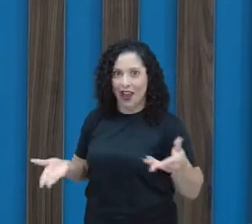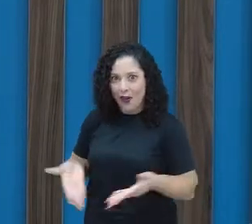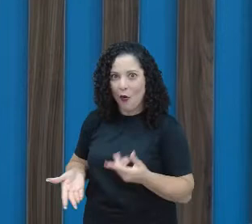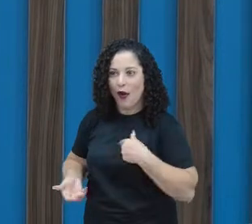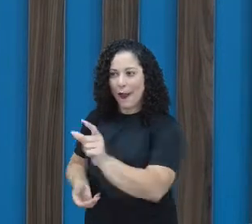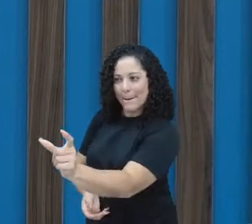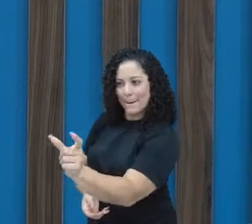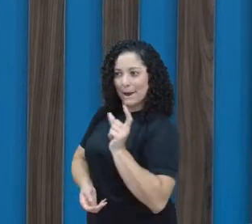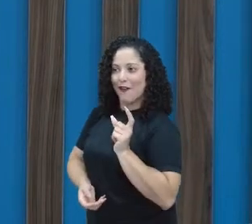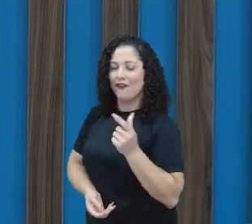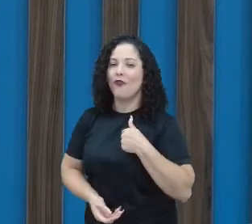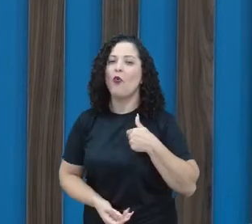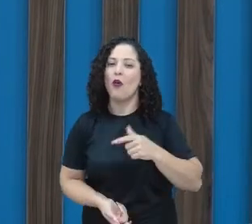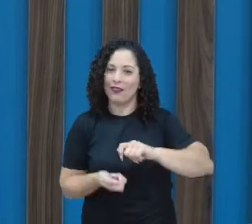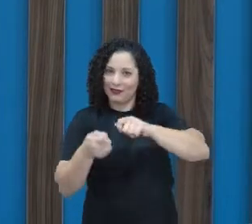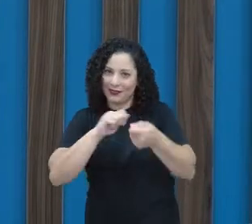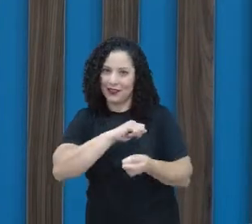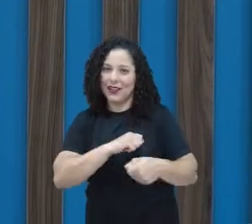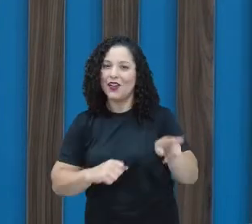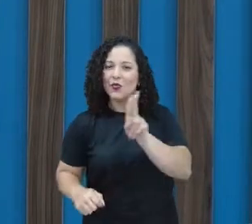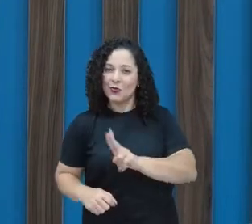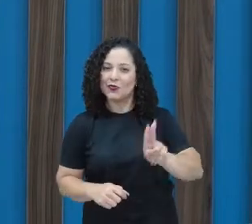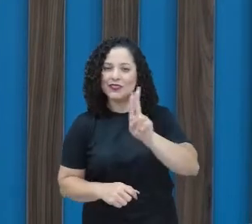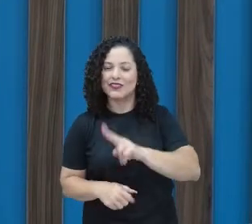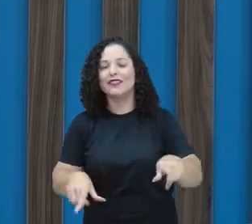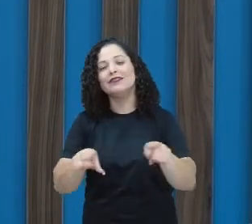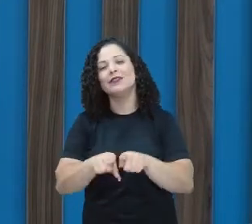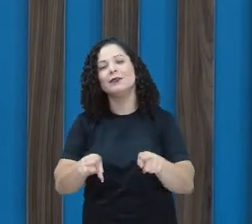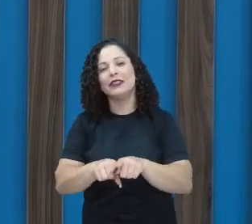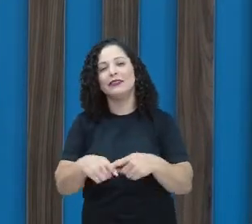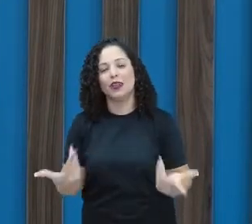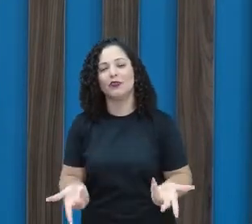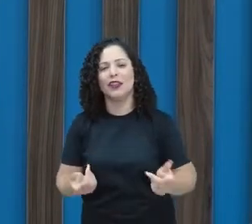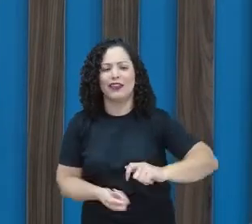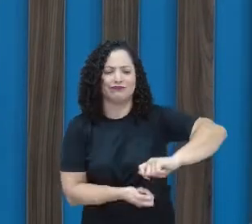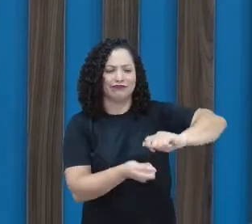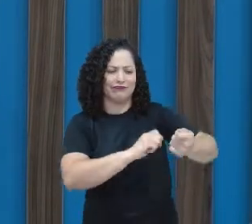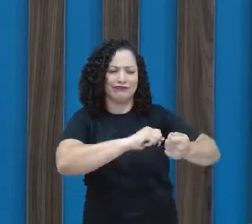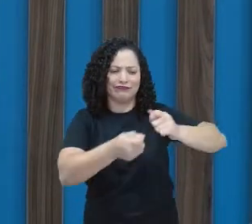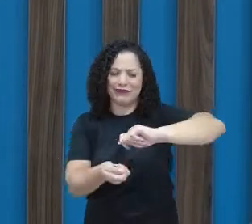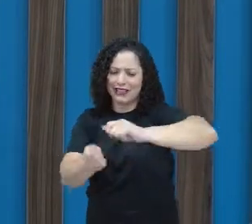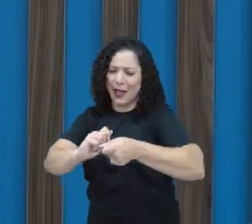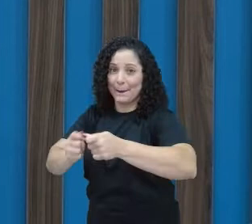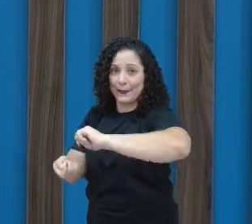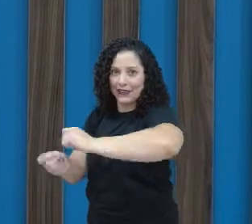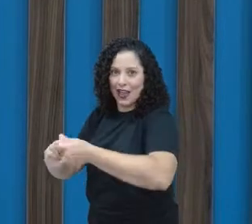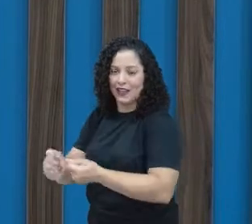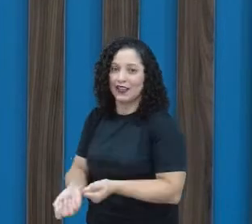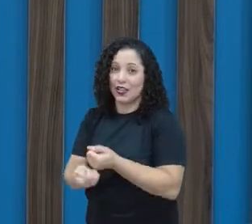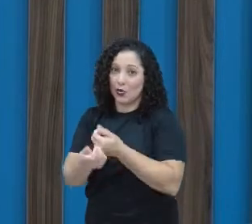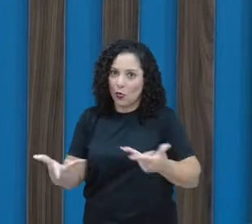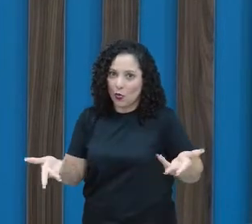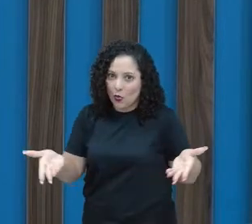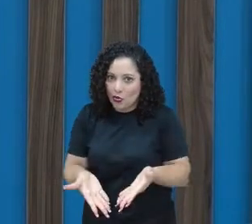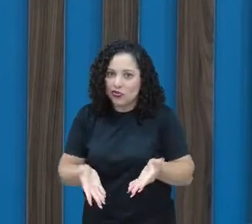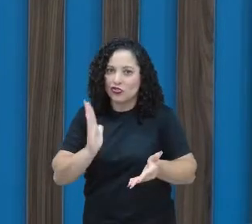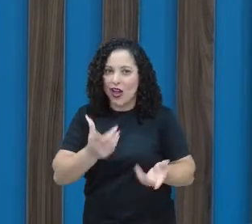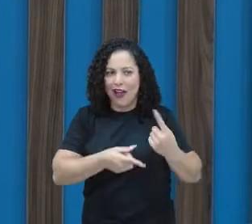vão ouvindo e vão até adaptando, né? Isso. Mudando, mudando. Tem tanta coisa que É. a gente fala hoje em dia que já mudou bastante, né,